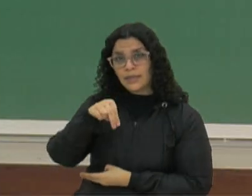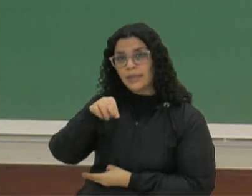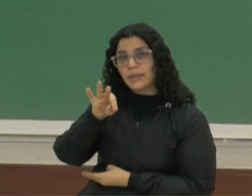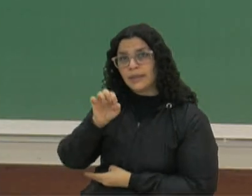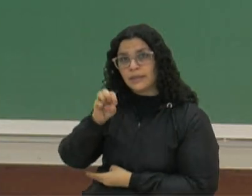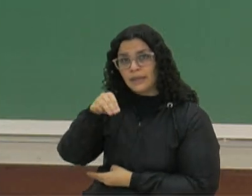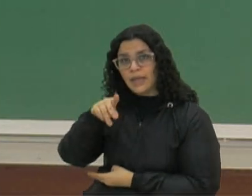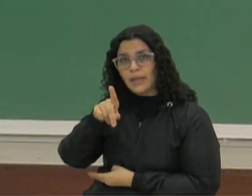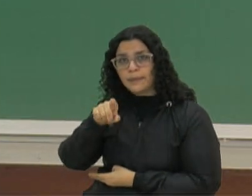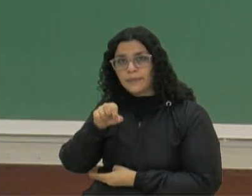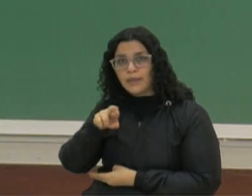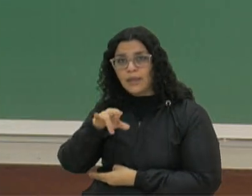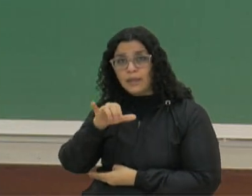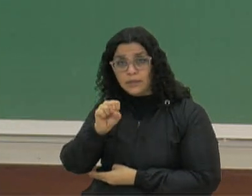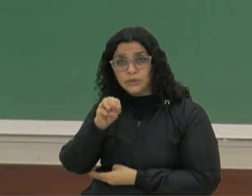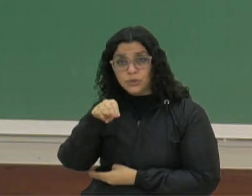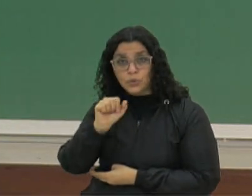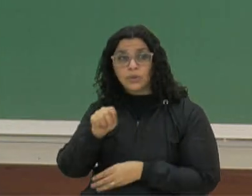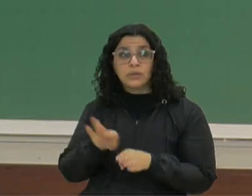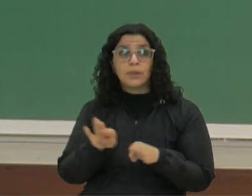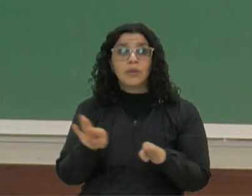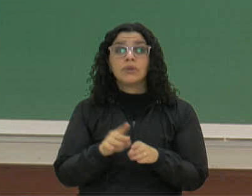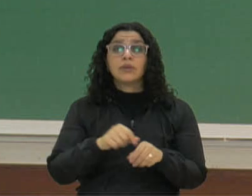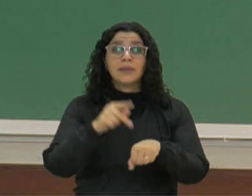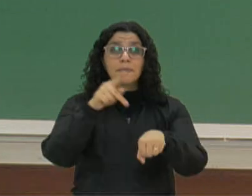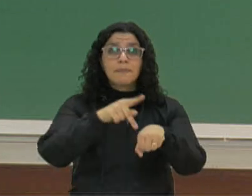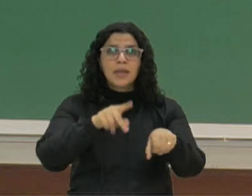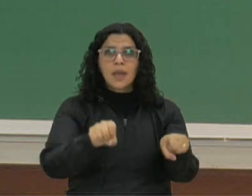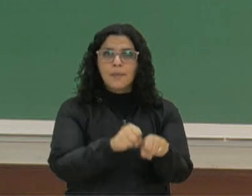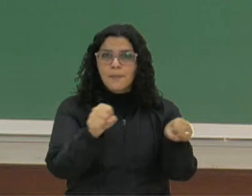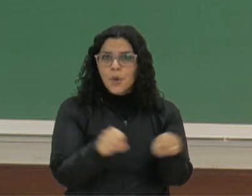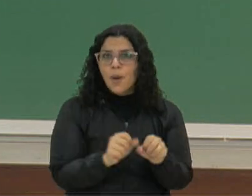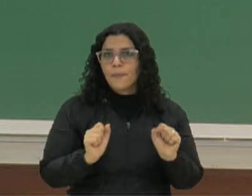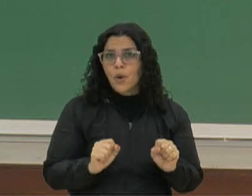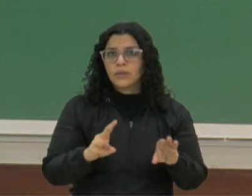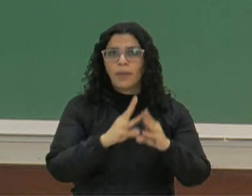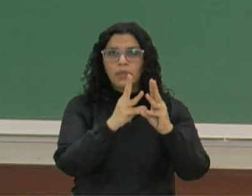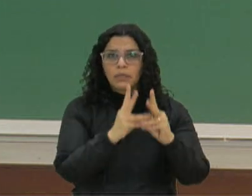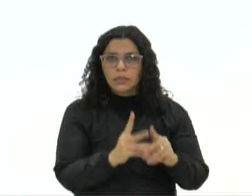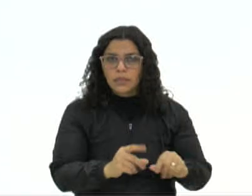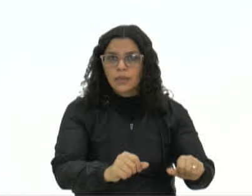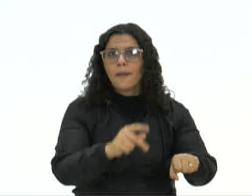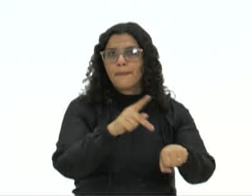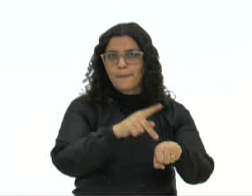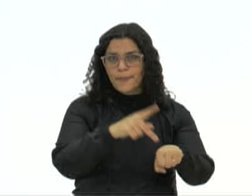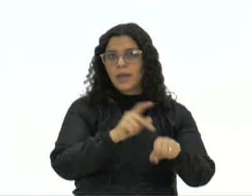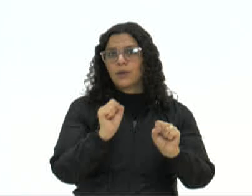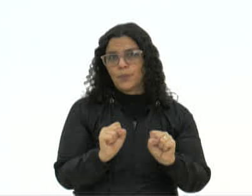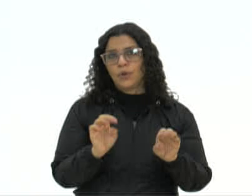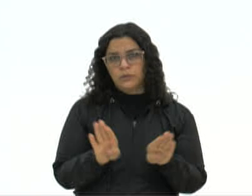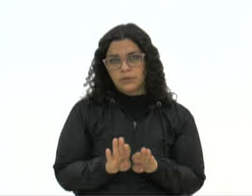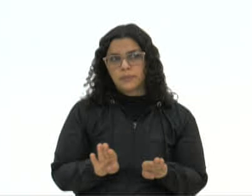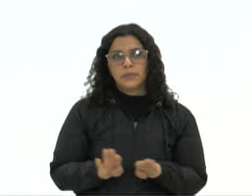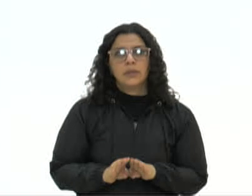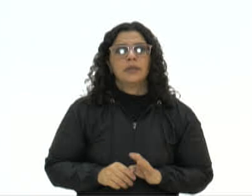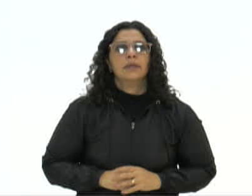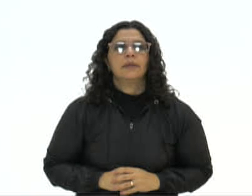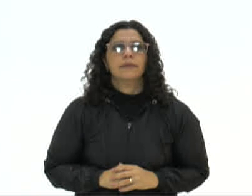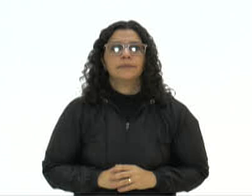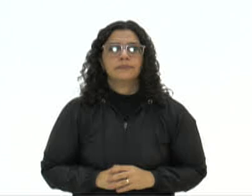físico, né, que ele desagrega ou quebra as rochas, ou pode provocar até desintegração, ela vai esfarelar-se, vai